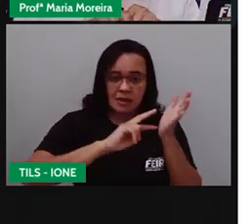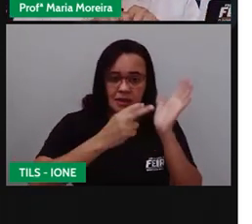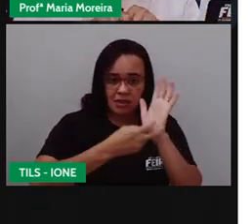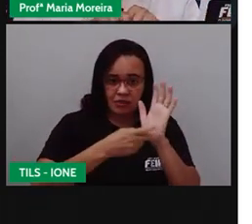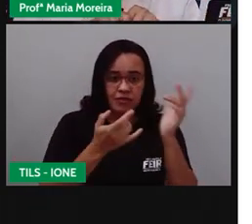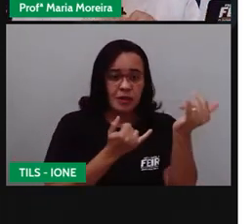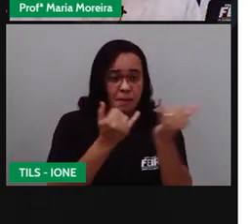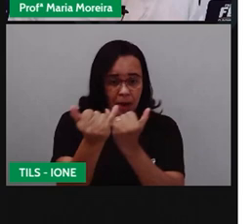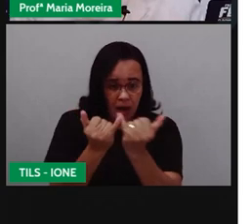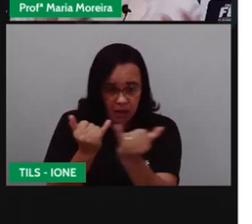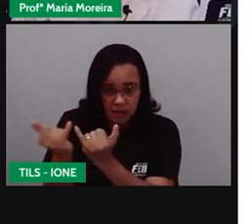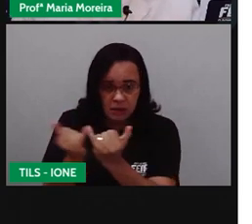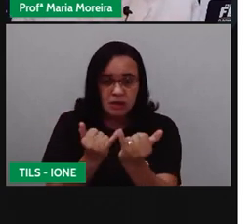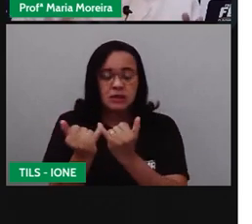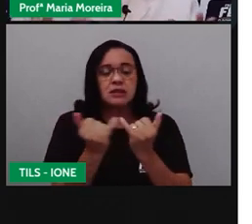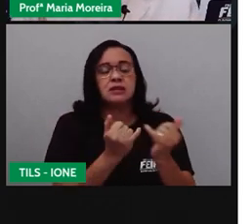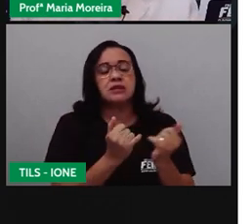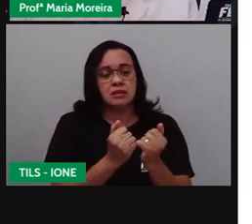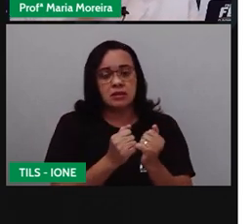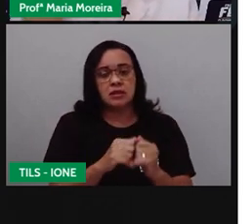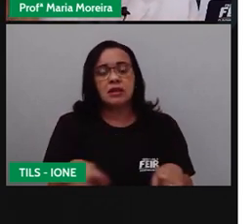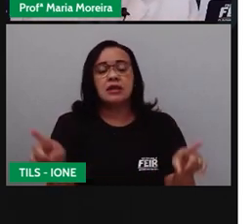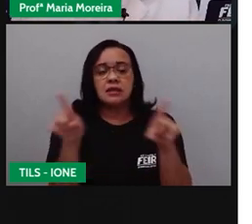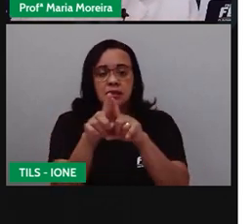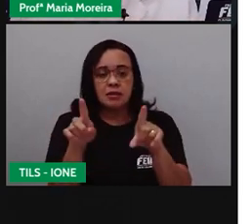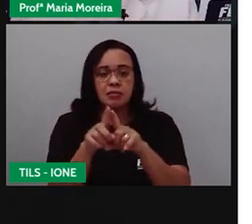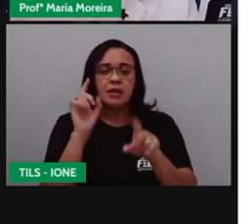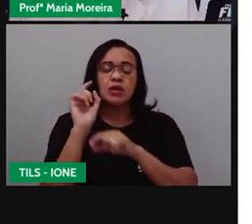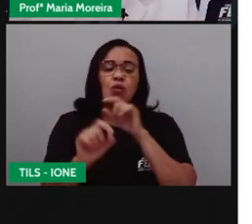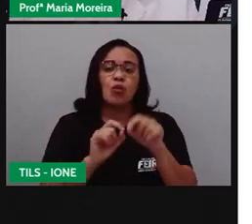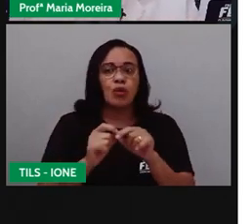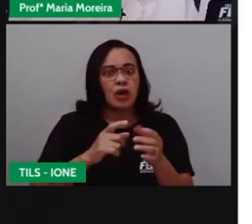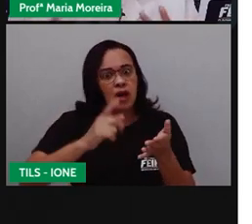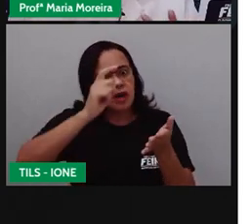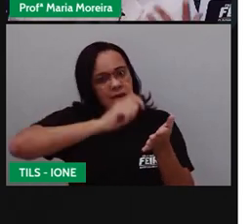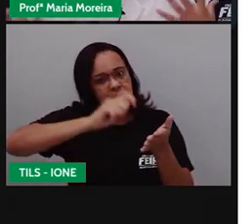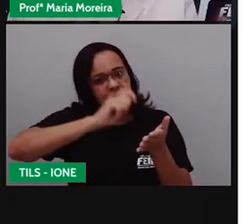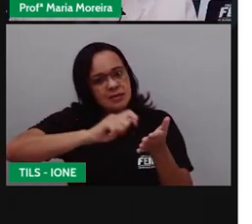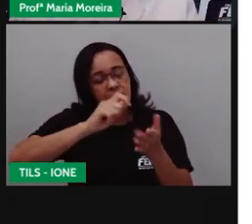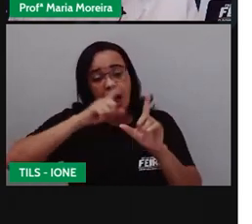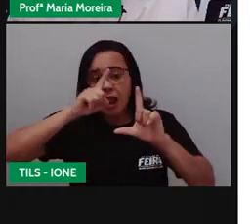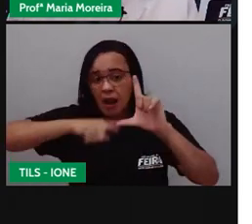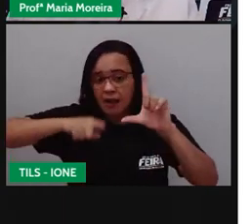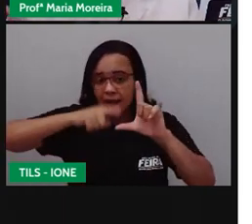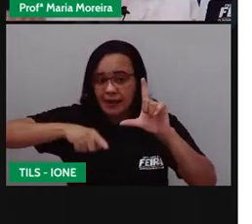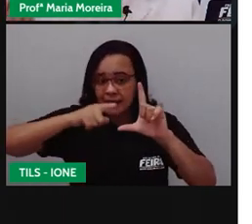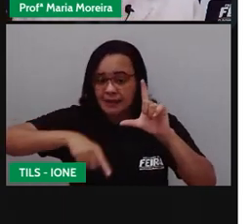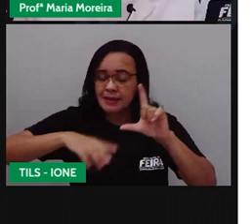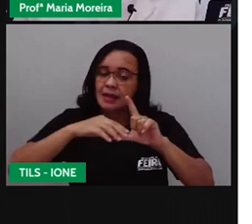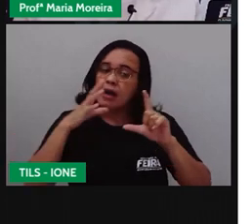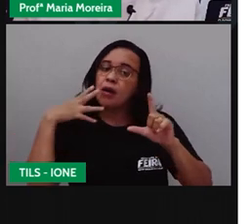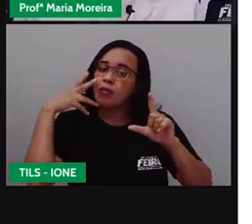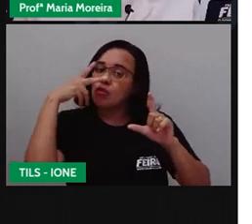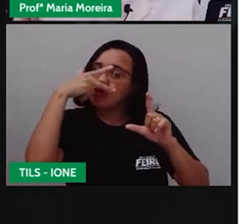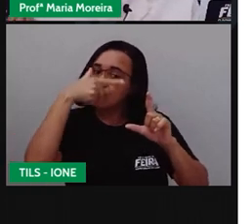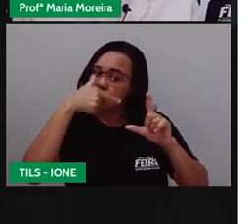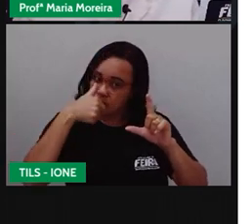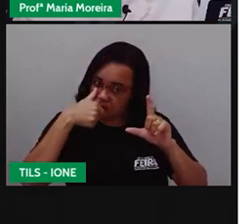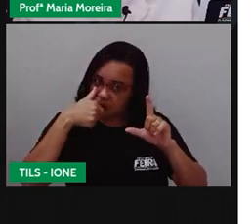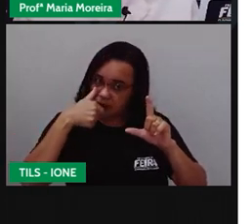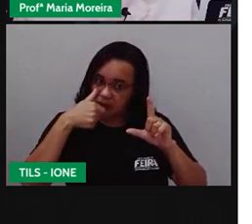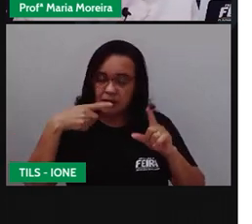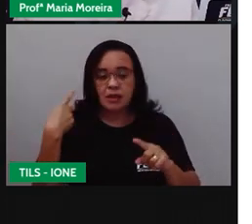bem parecidos. E, obviamente, a Pró falou sobre ortografia, de você fazer essas correções, porque se é uma biografia, é um